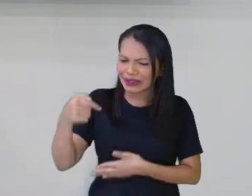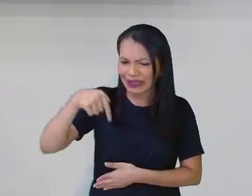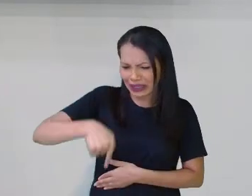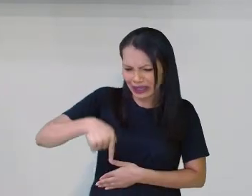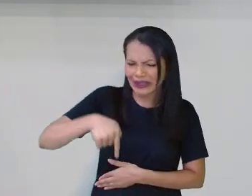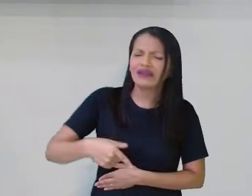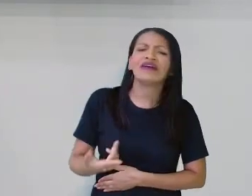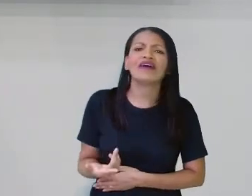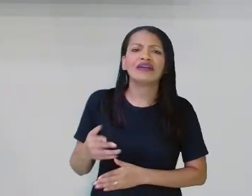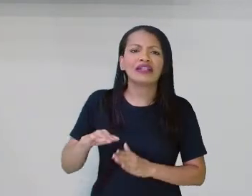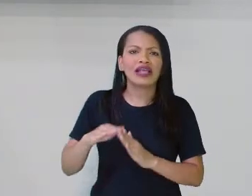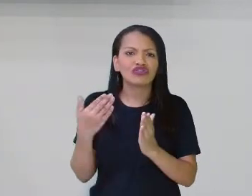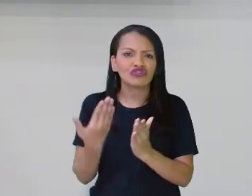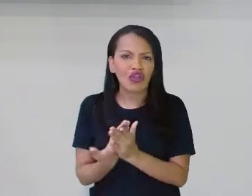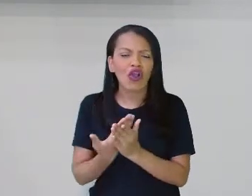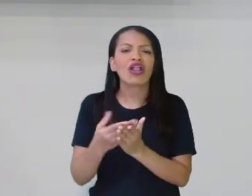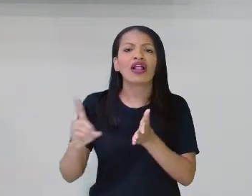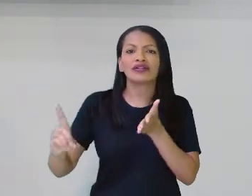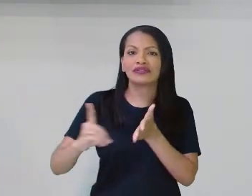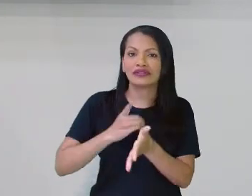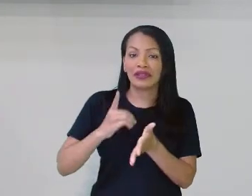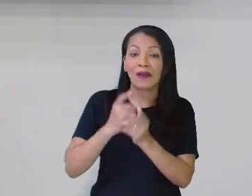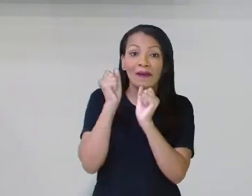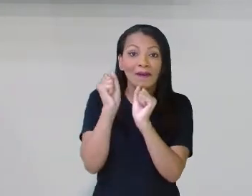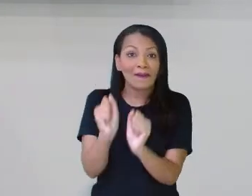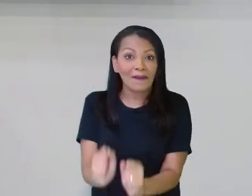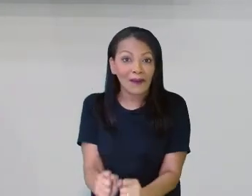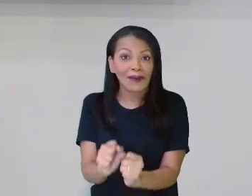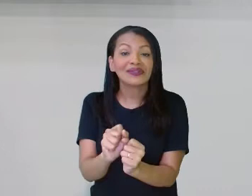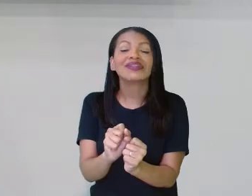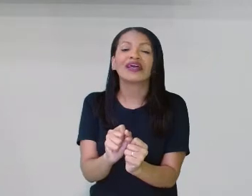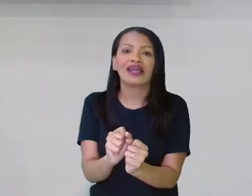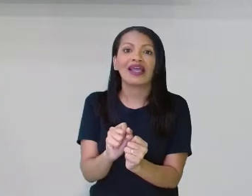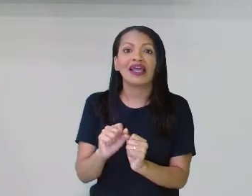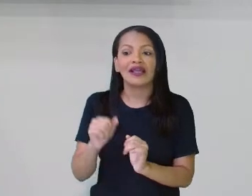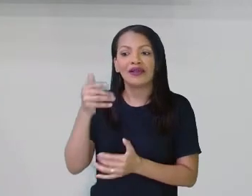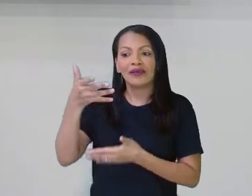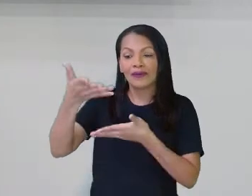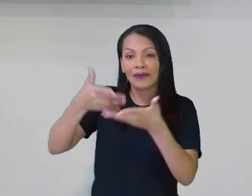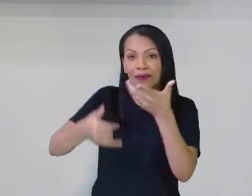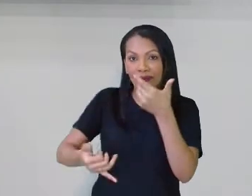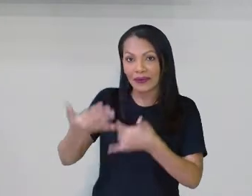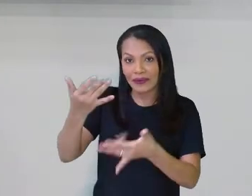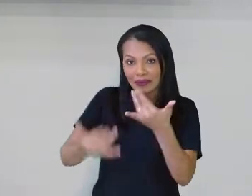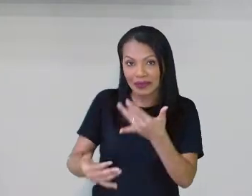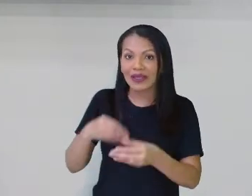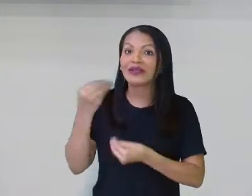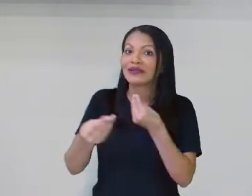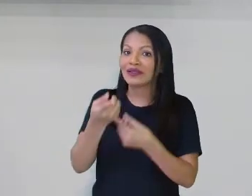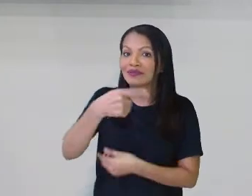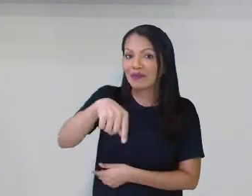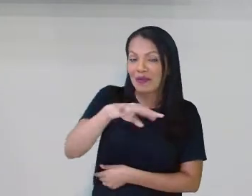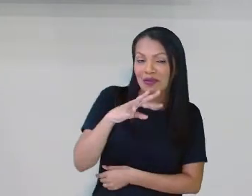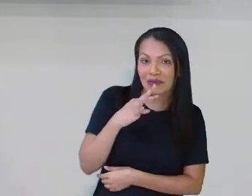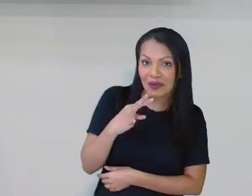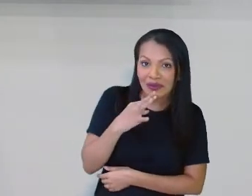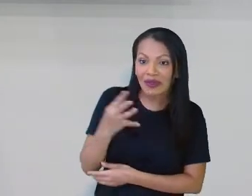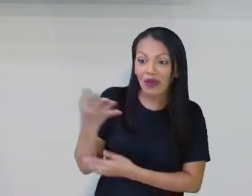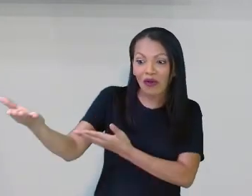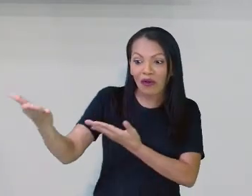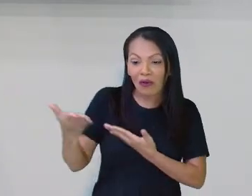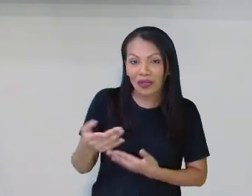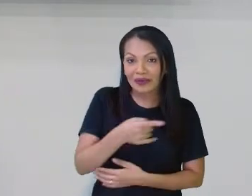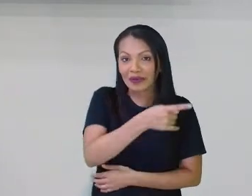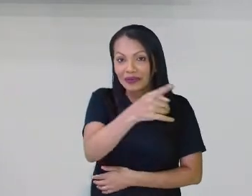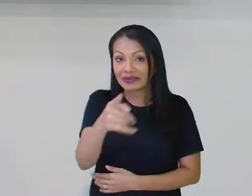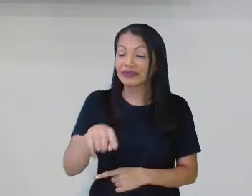vem aqui na Escola Digital, para poder a gente falar um pouquinho e todo mundo te conhecer. Deixo aqui o convite para você. Mas